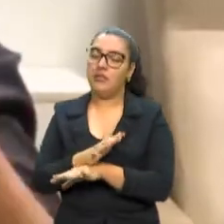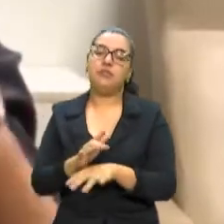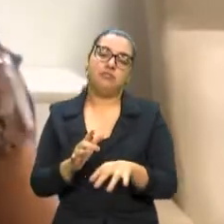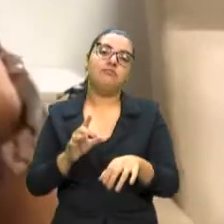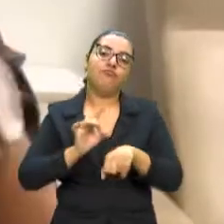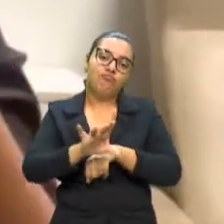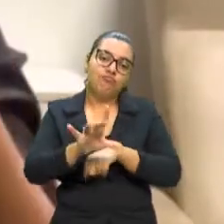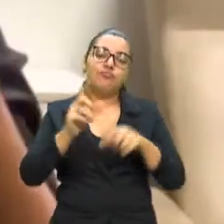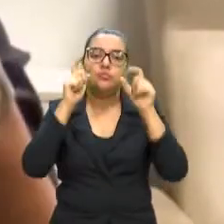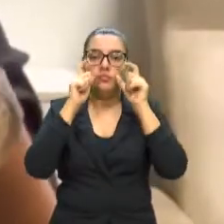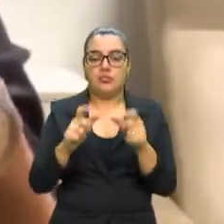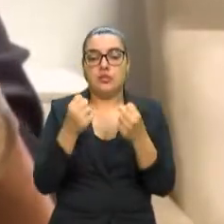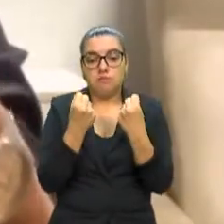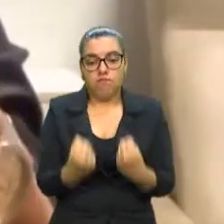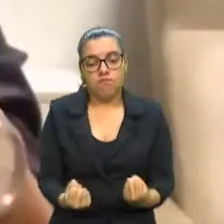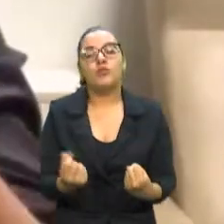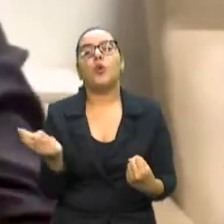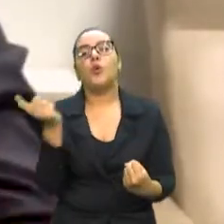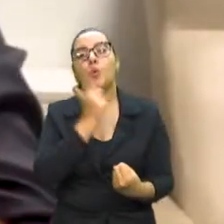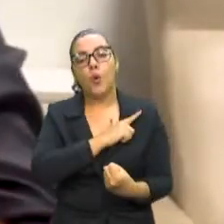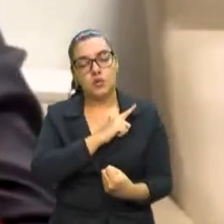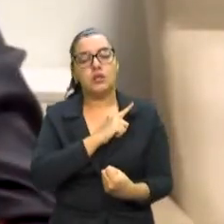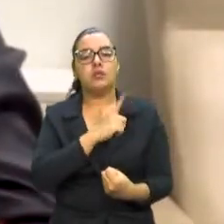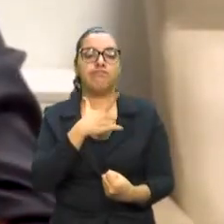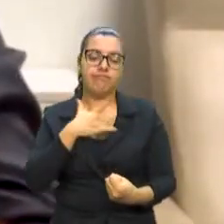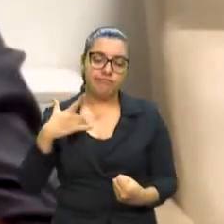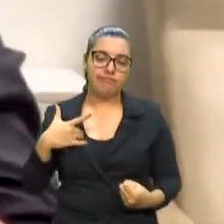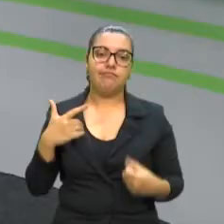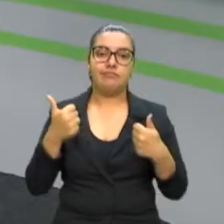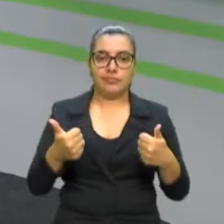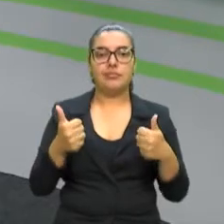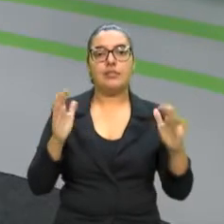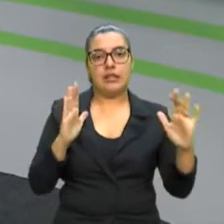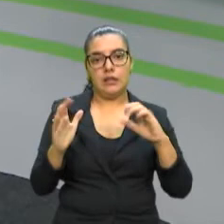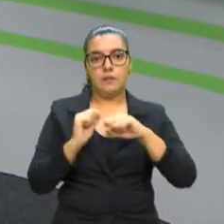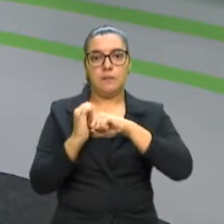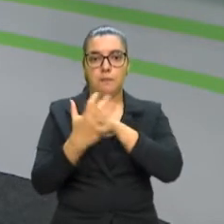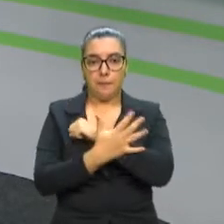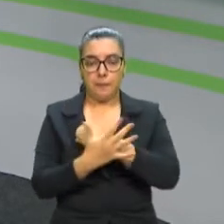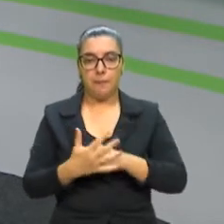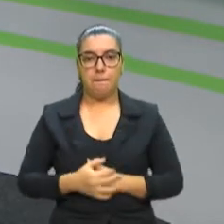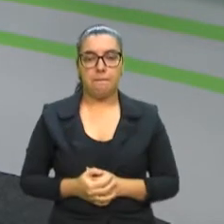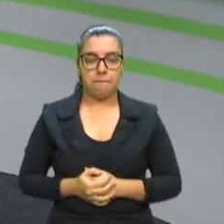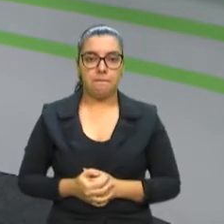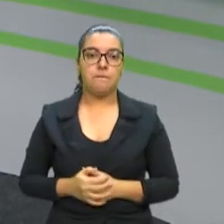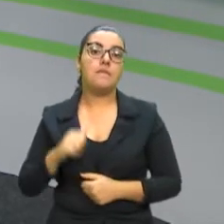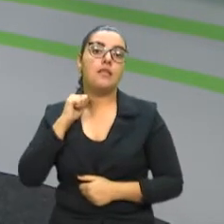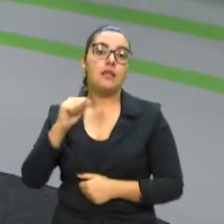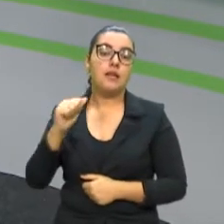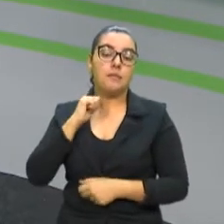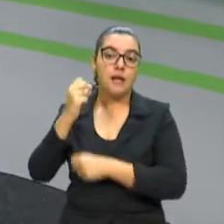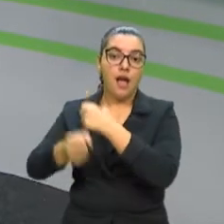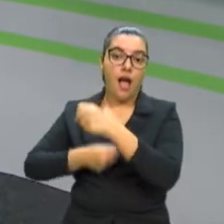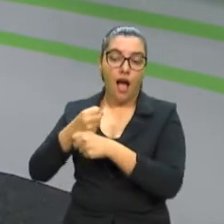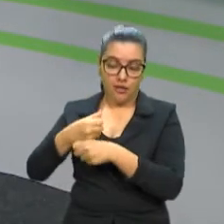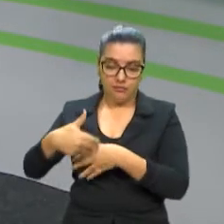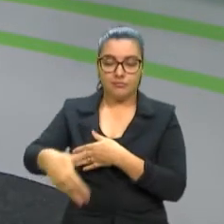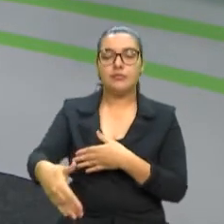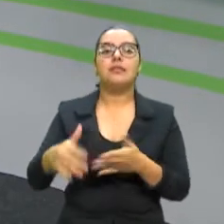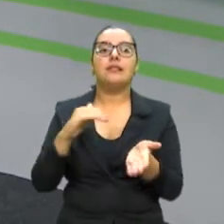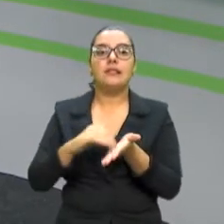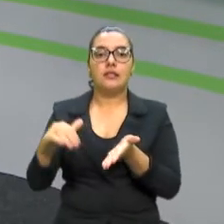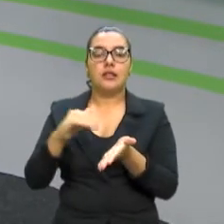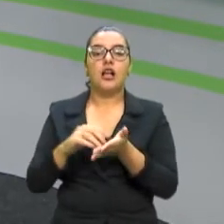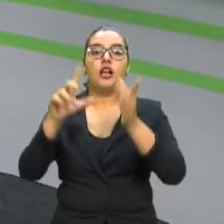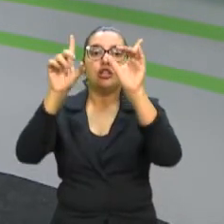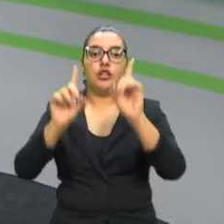o peso e a saúde, principalmente nesse período de pandemia. Em abril deste ano, a Secretaria dos Direitos